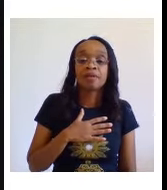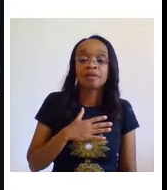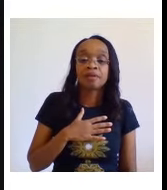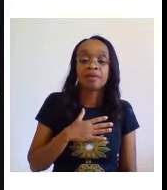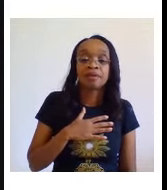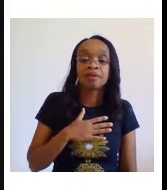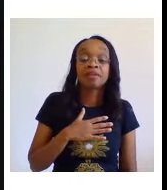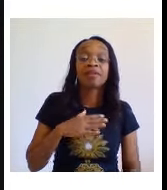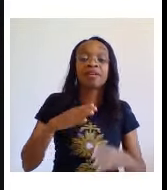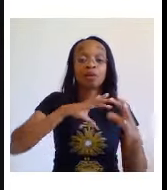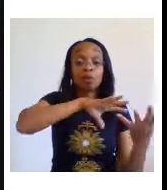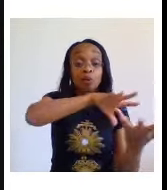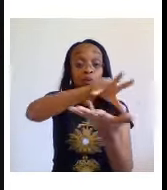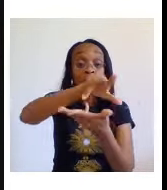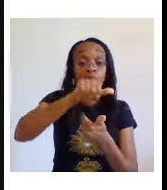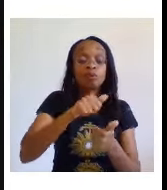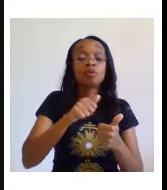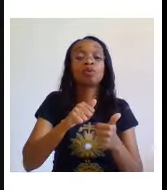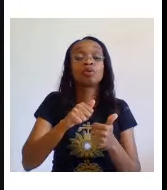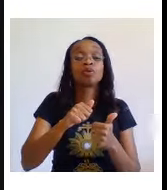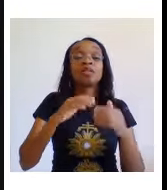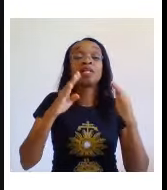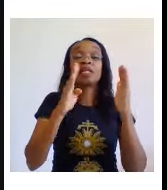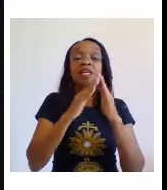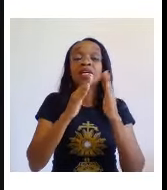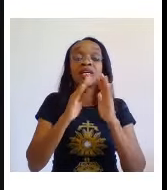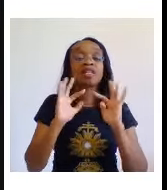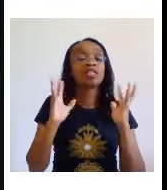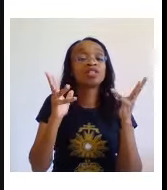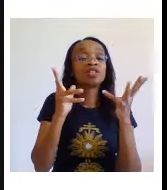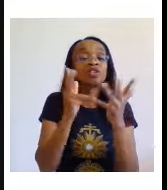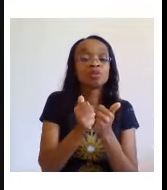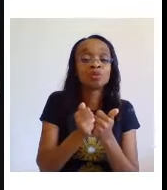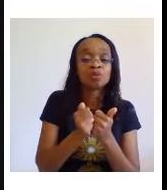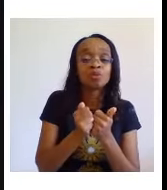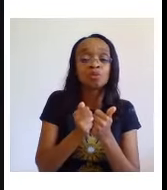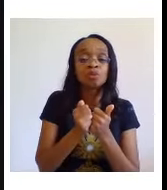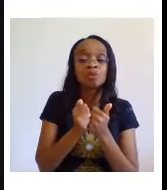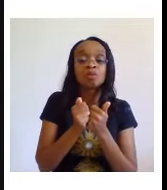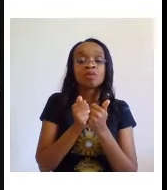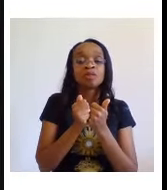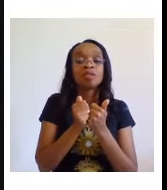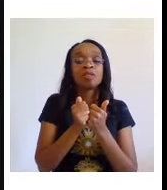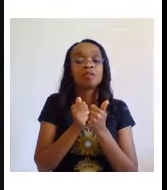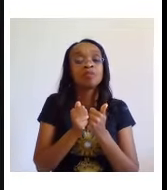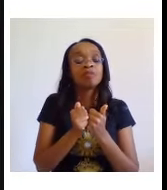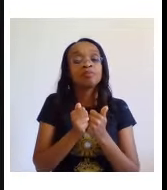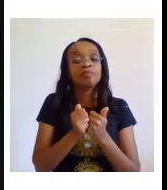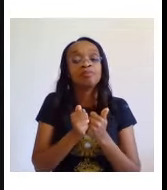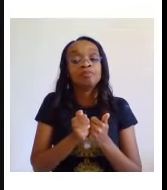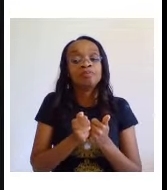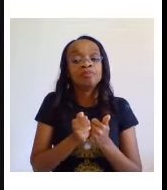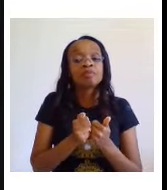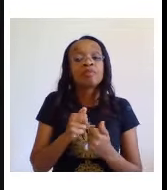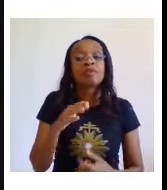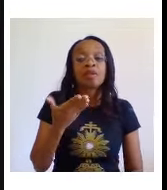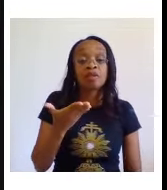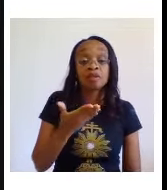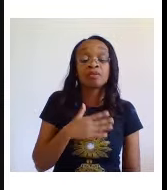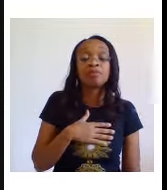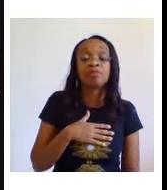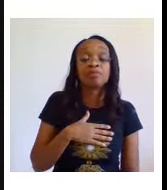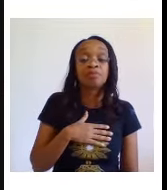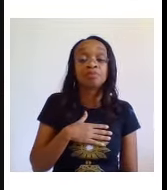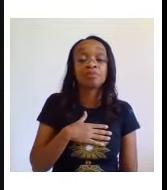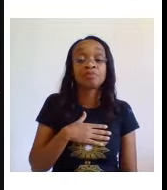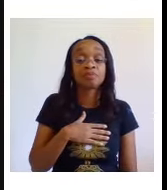o problema da casa comum é bem extenso e tem muitas vertentes de atuação, né? Então,